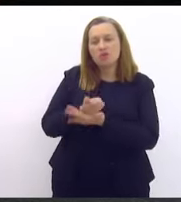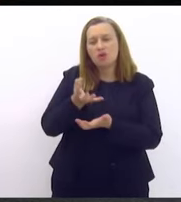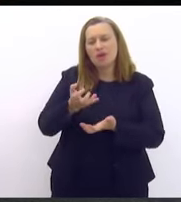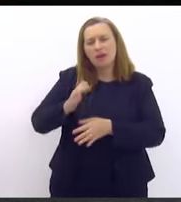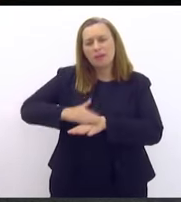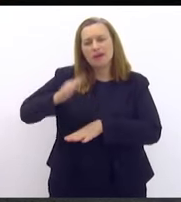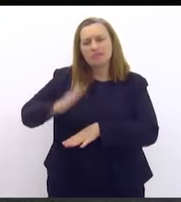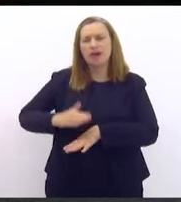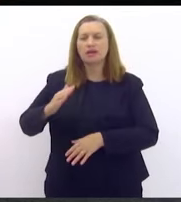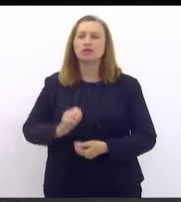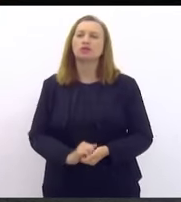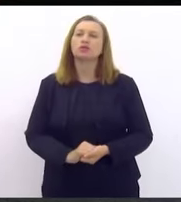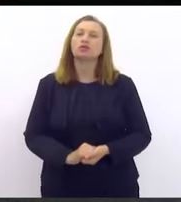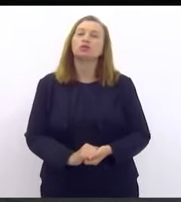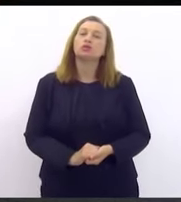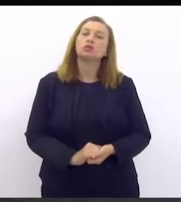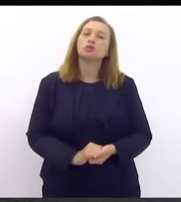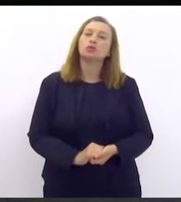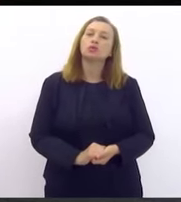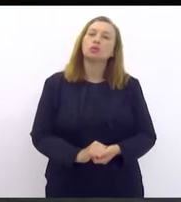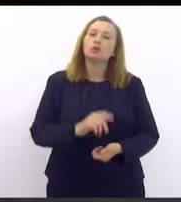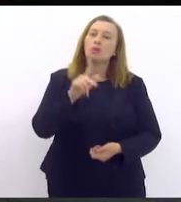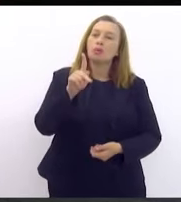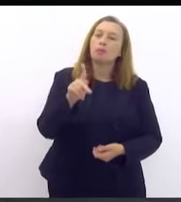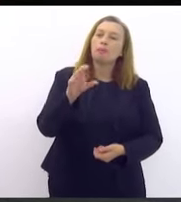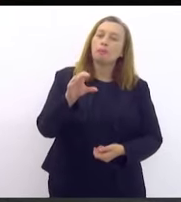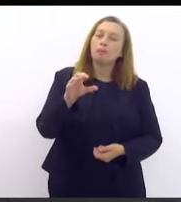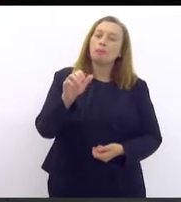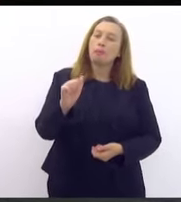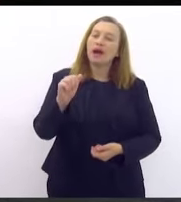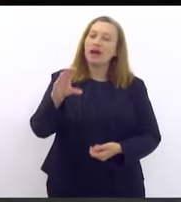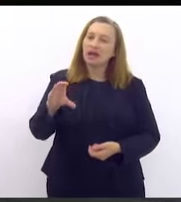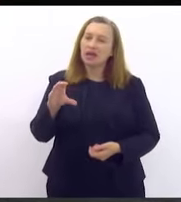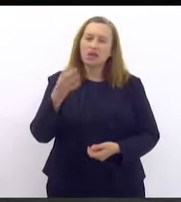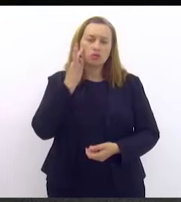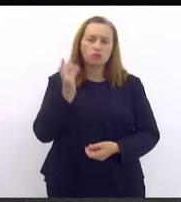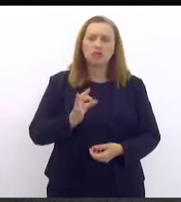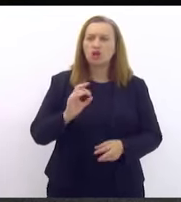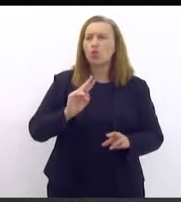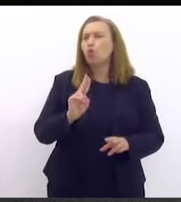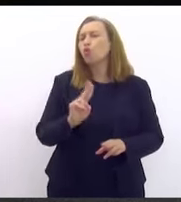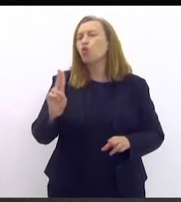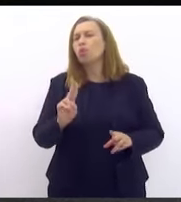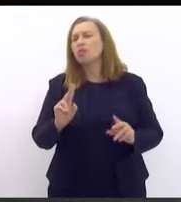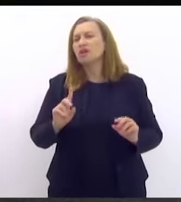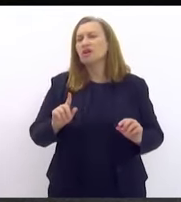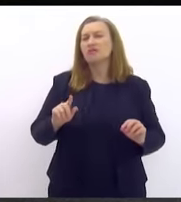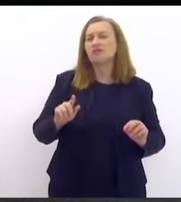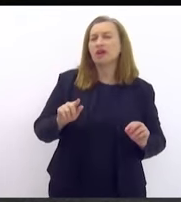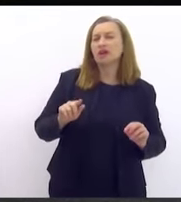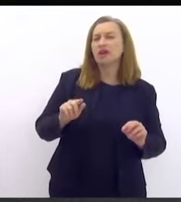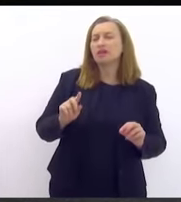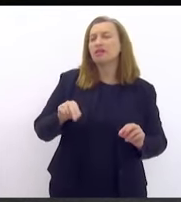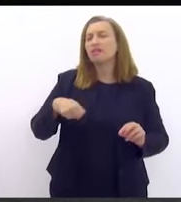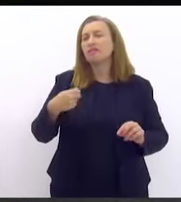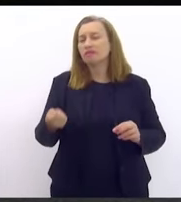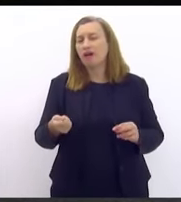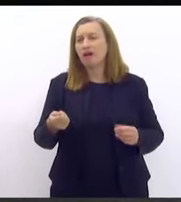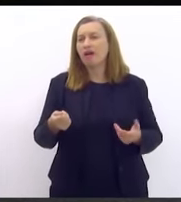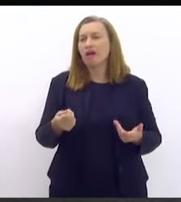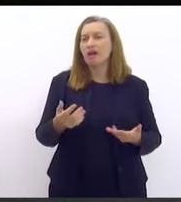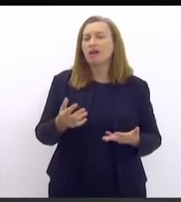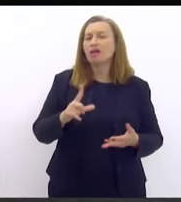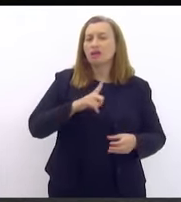que o PAC, o novo PAC, ou como é que vai se chamar, ele tem uma vertente